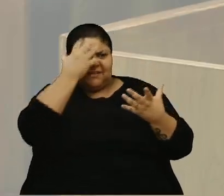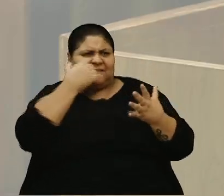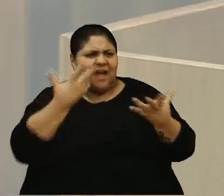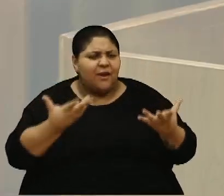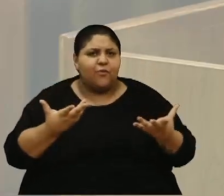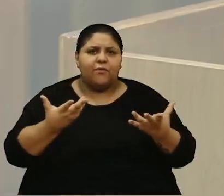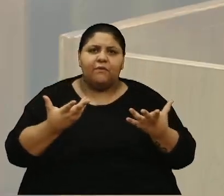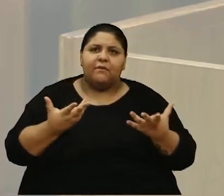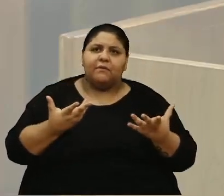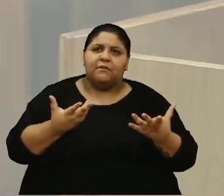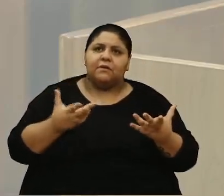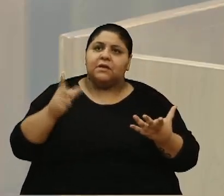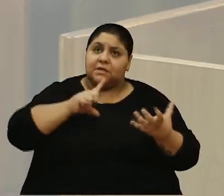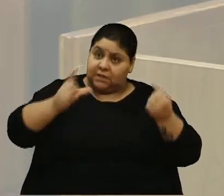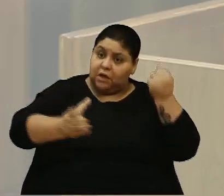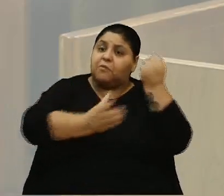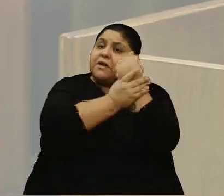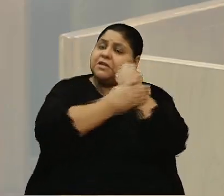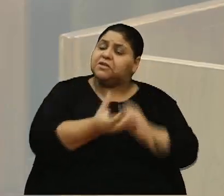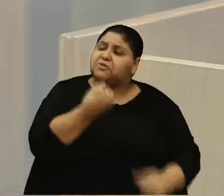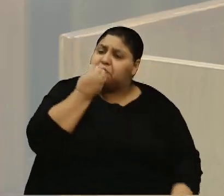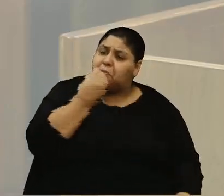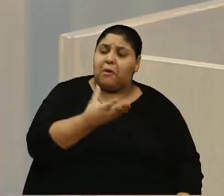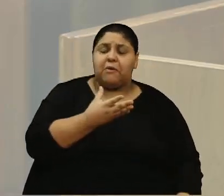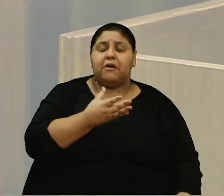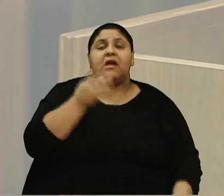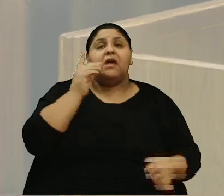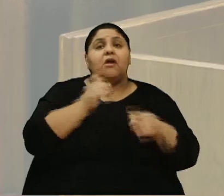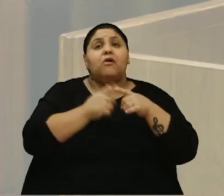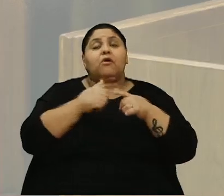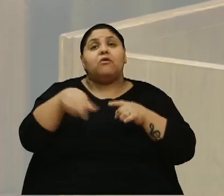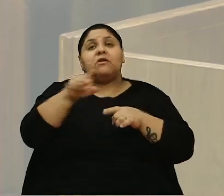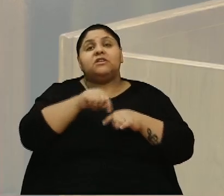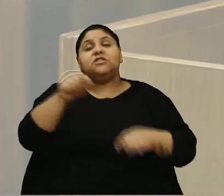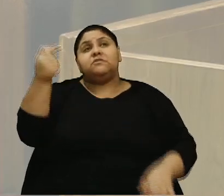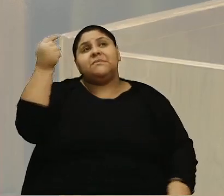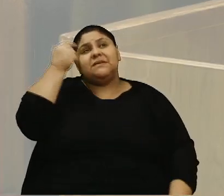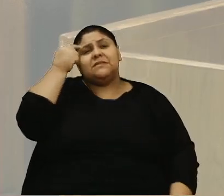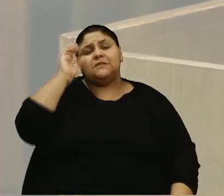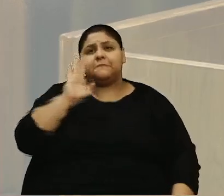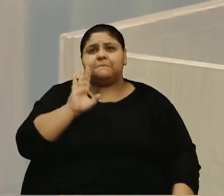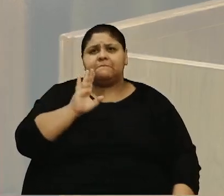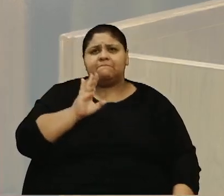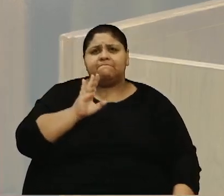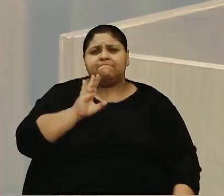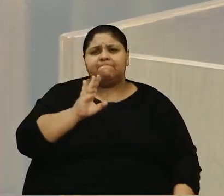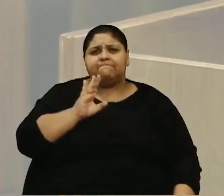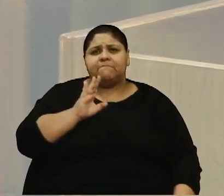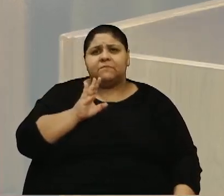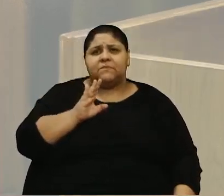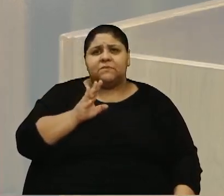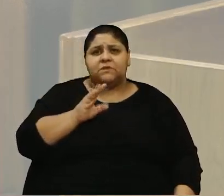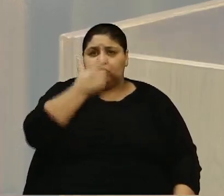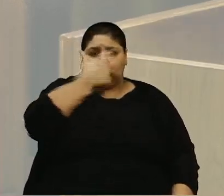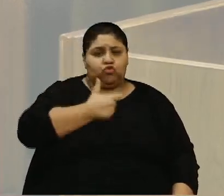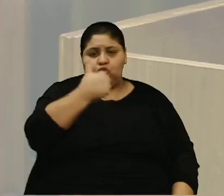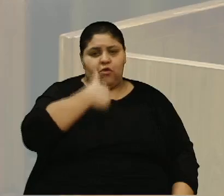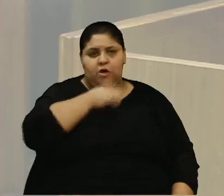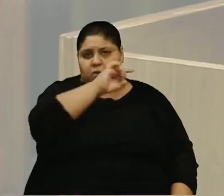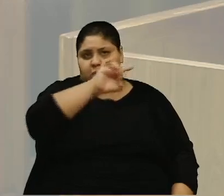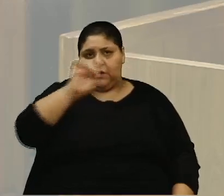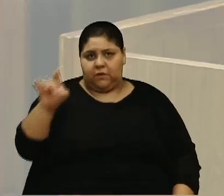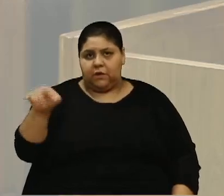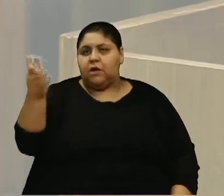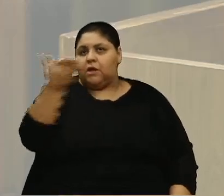É sério isso? Tem uma garantia? Que coisa boa. Porque a gente vinha pensando, e a gente não sou eu, e não é nem cada um de vocês, porque eu